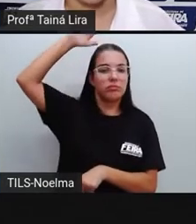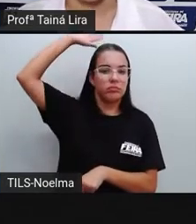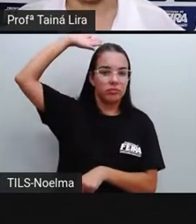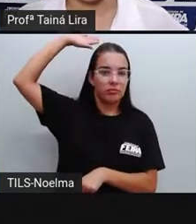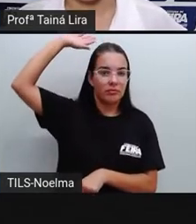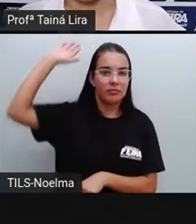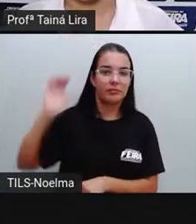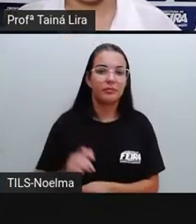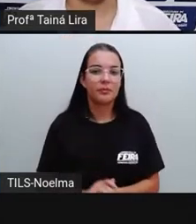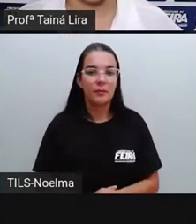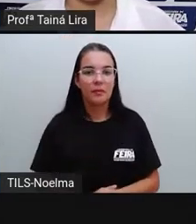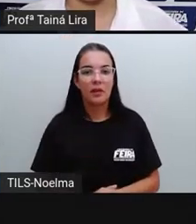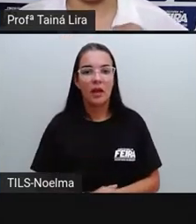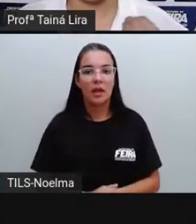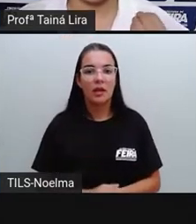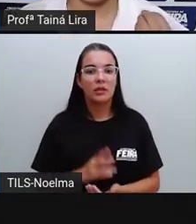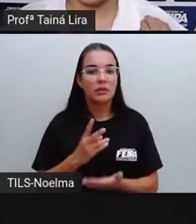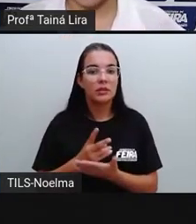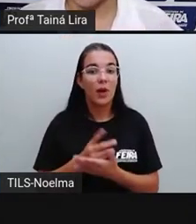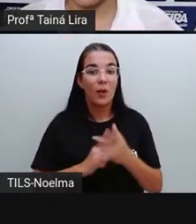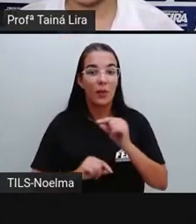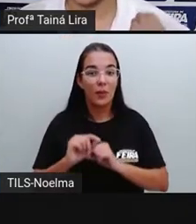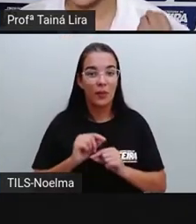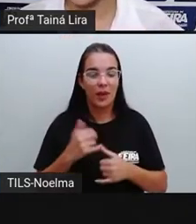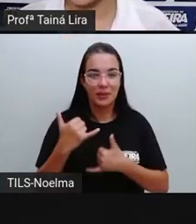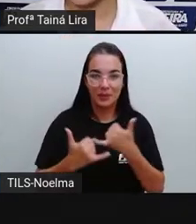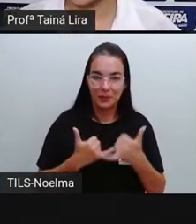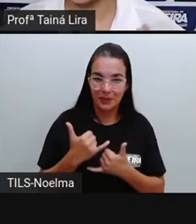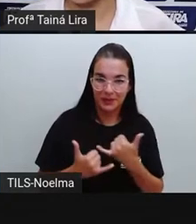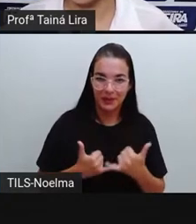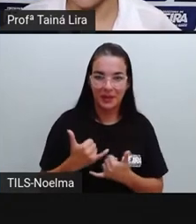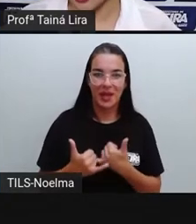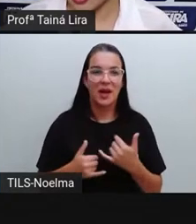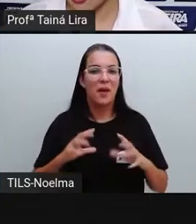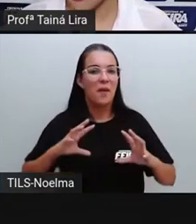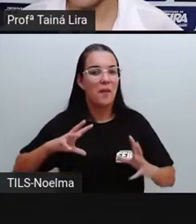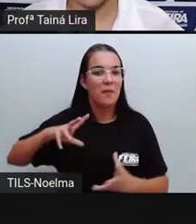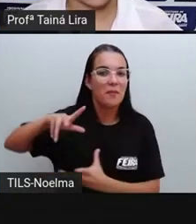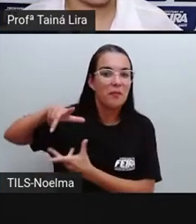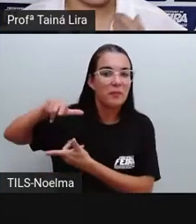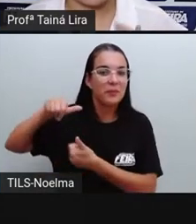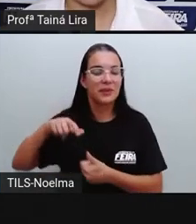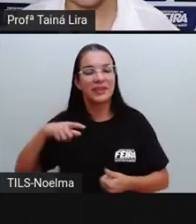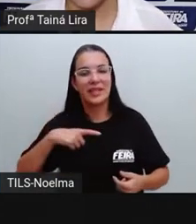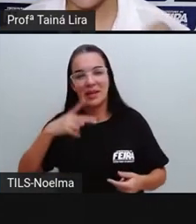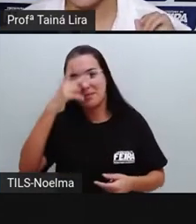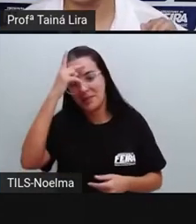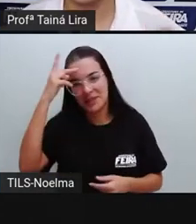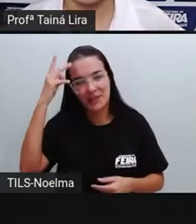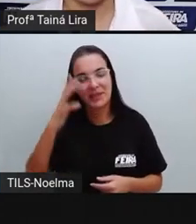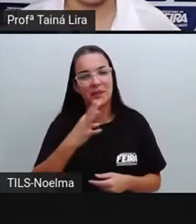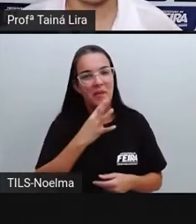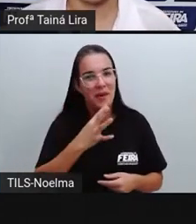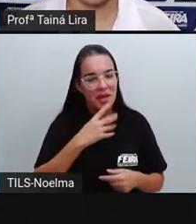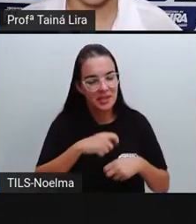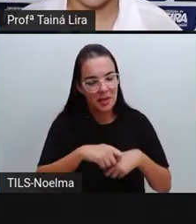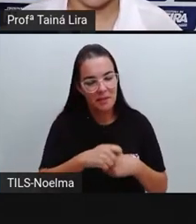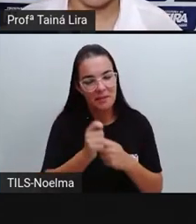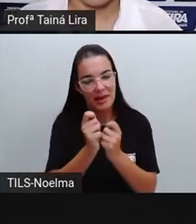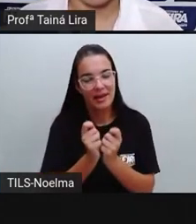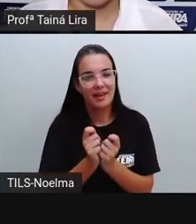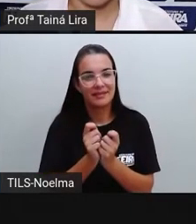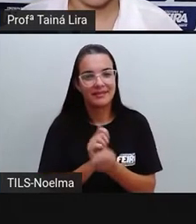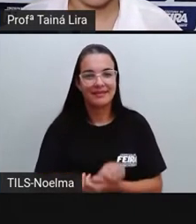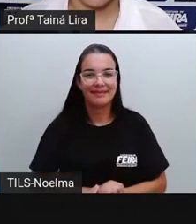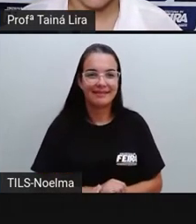Geralmente, o baralho faz parte de diversos jogos e brincadeiras pelo mundo. Então, há várias pessoas aí brincam de